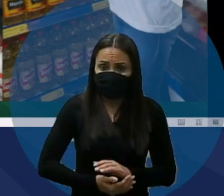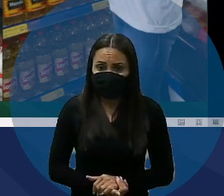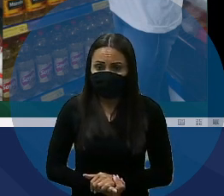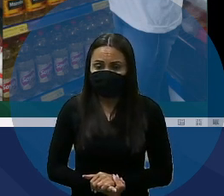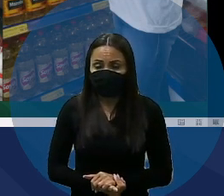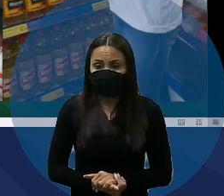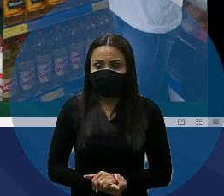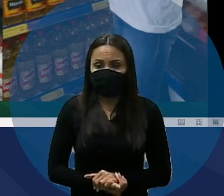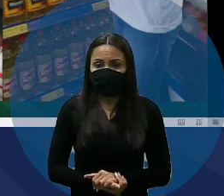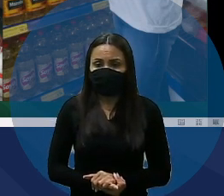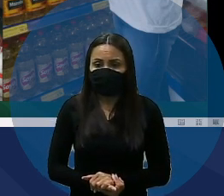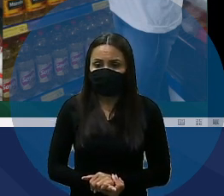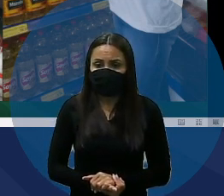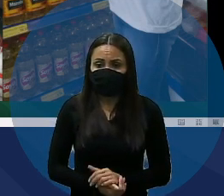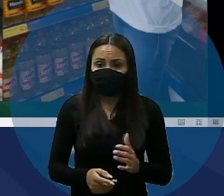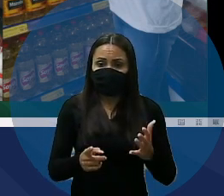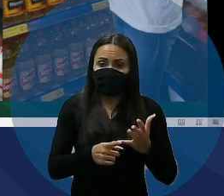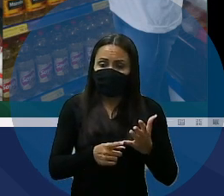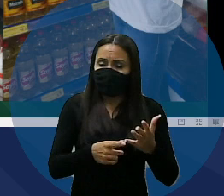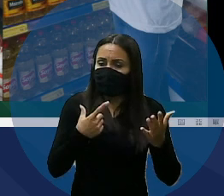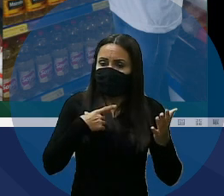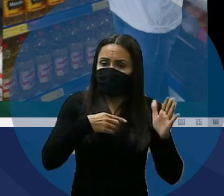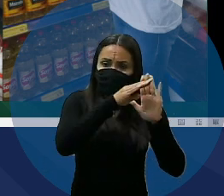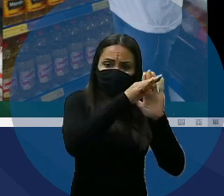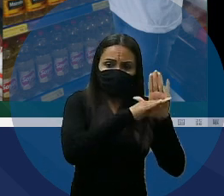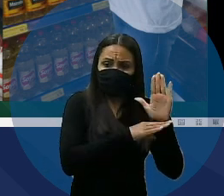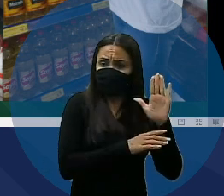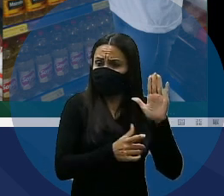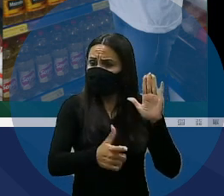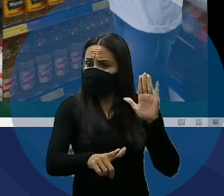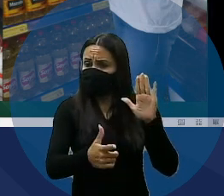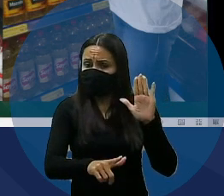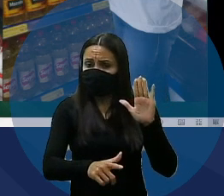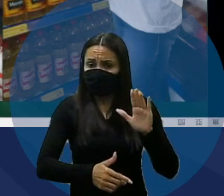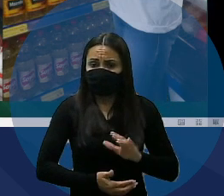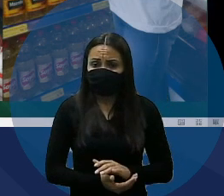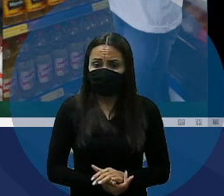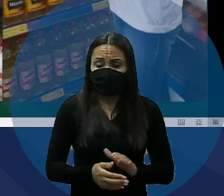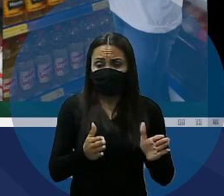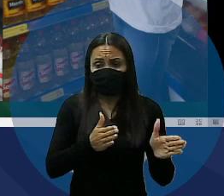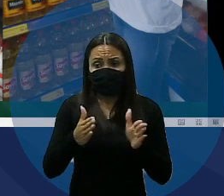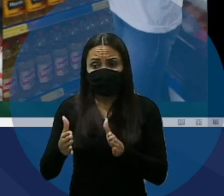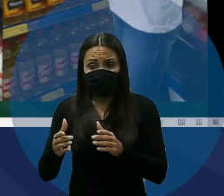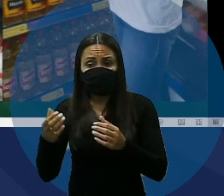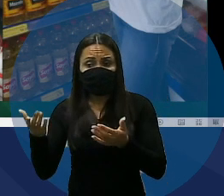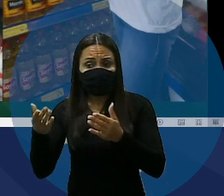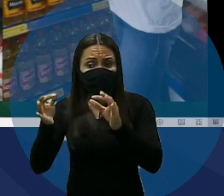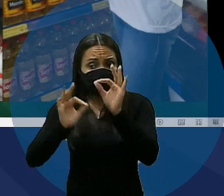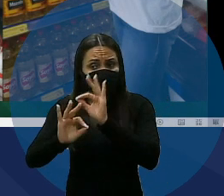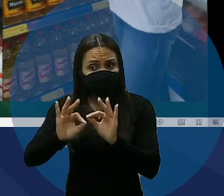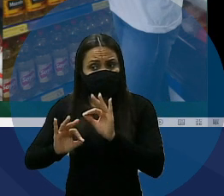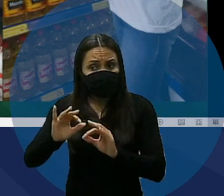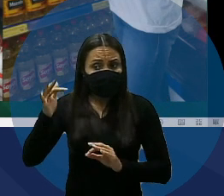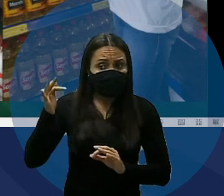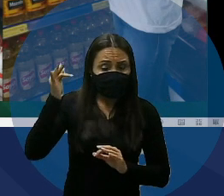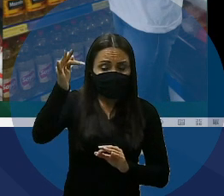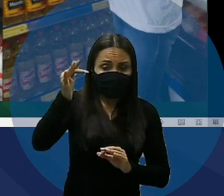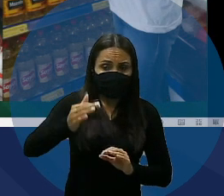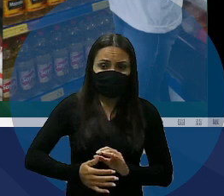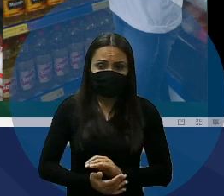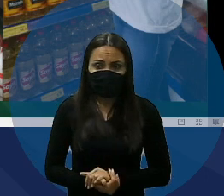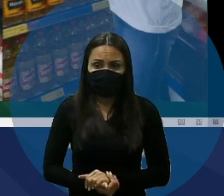investir. Não planeja. Por outro lado, planeja o futuro. Tem dívidas. Não se